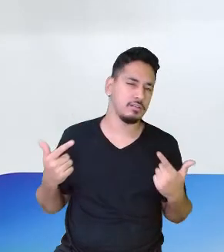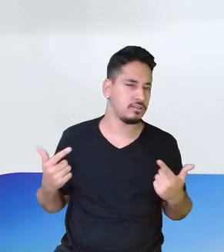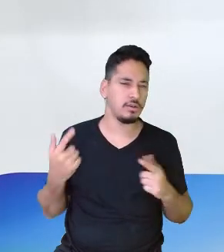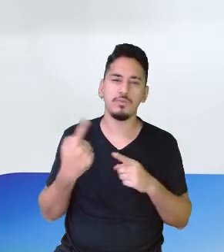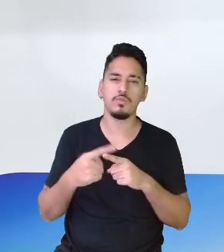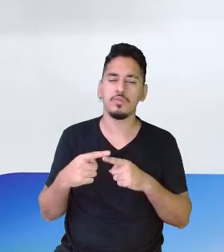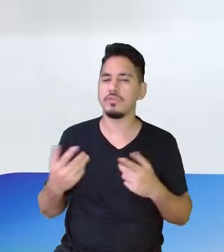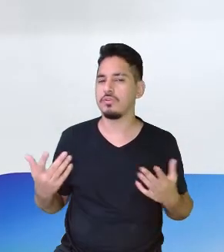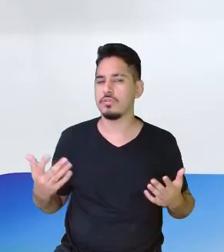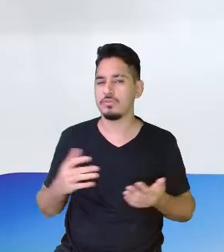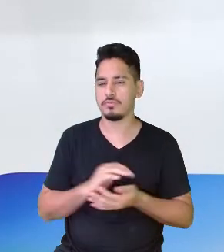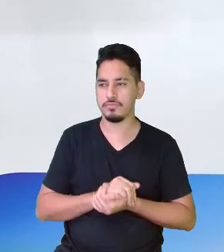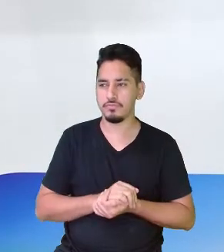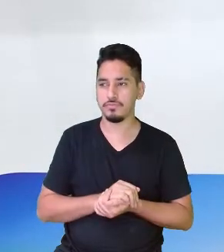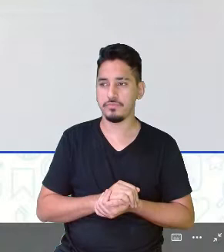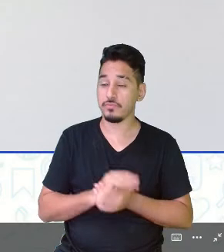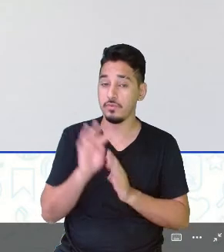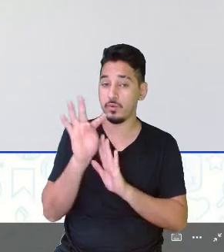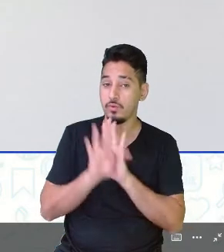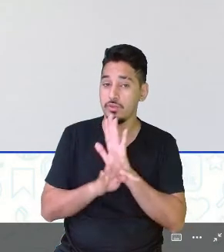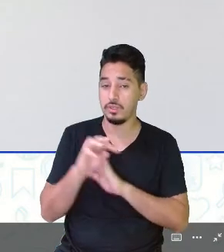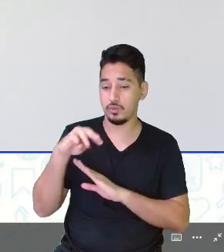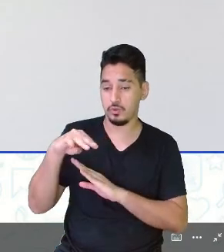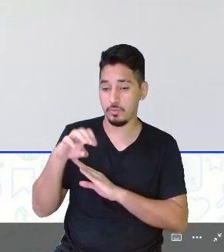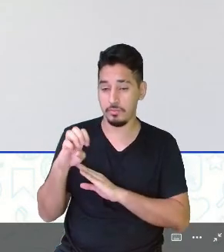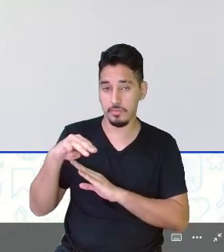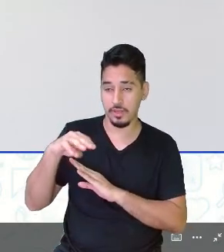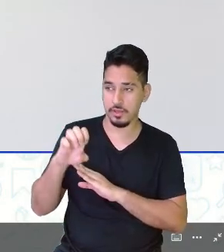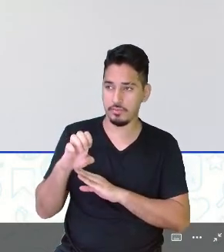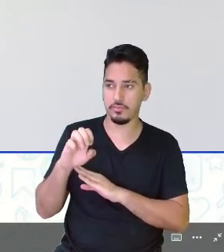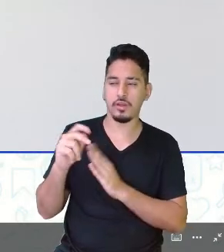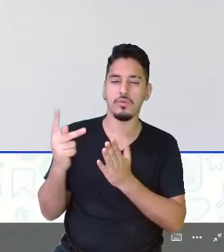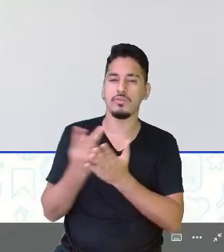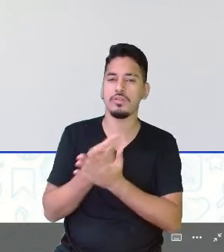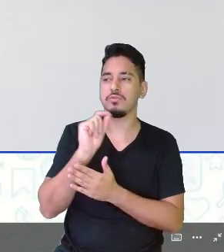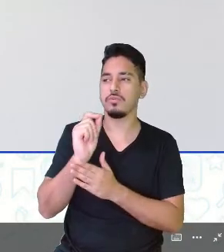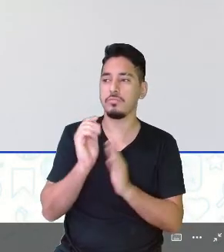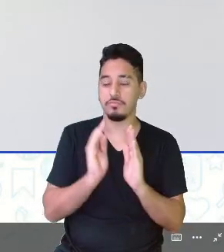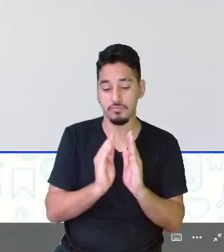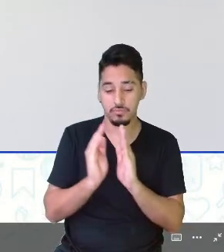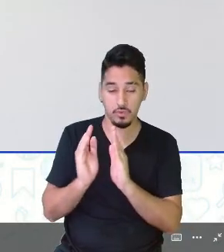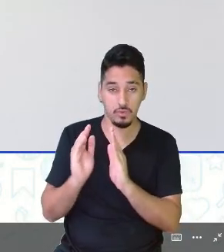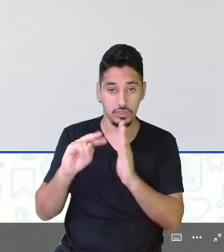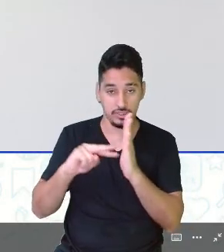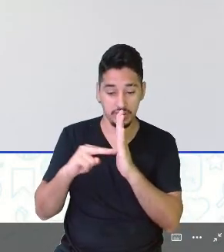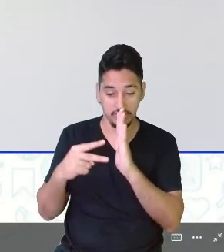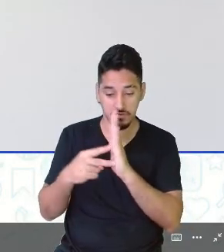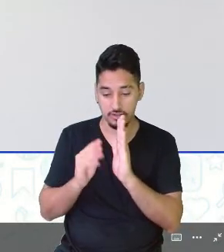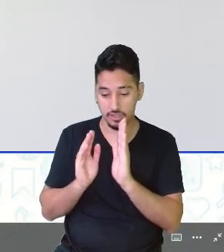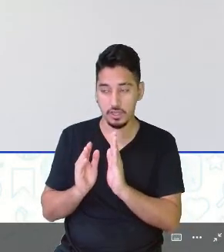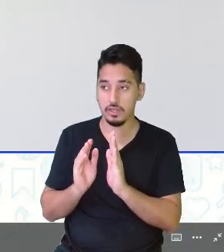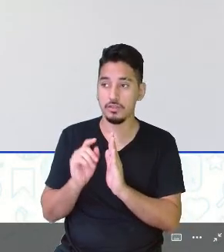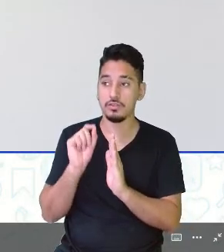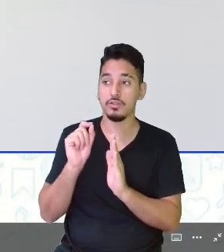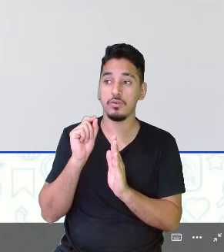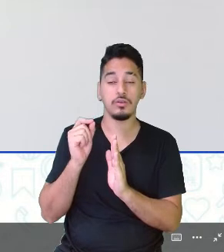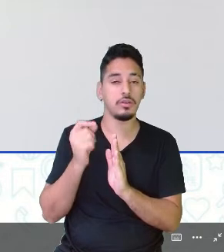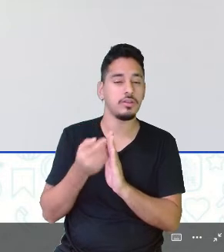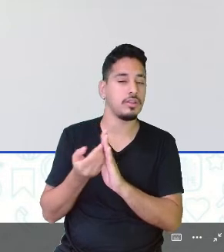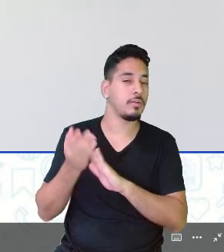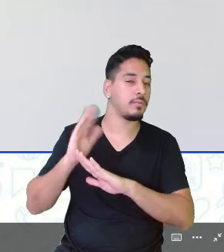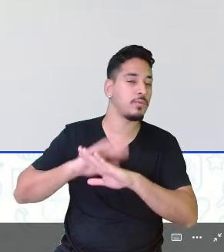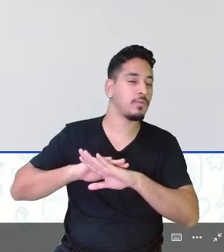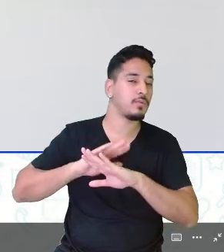quê? O texto do meme, ele funciona porque parte do seu significado está nas